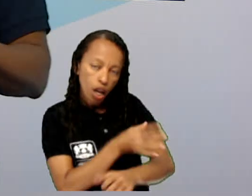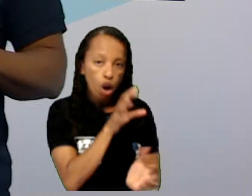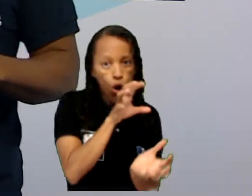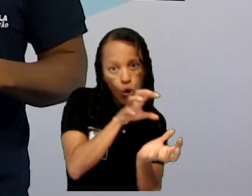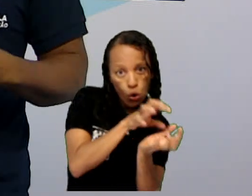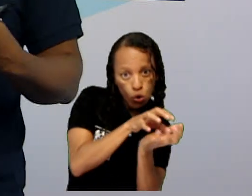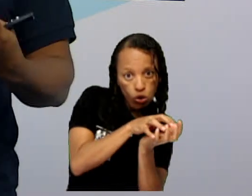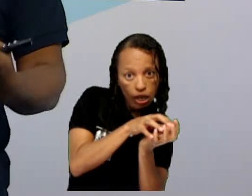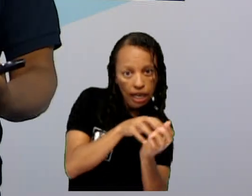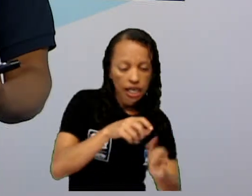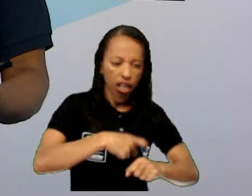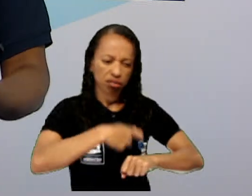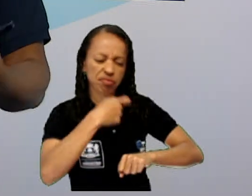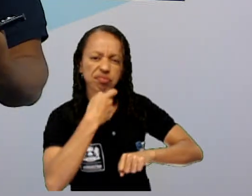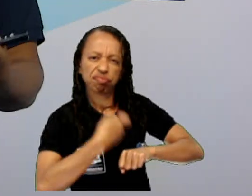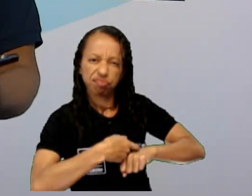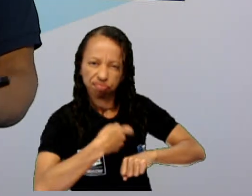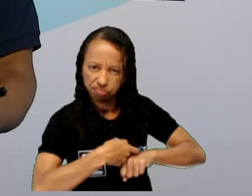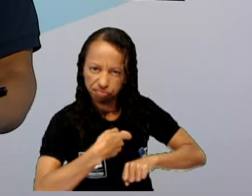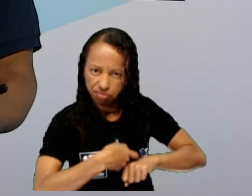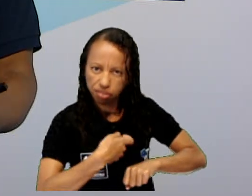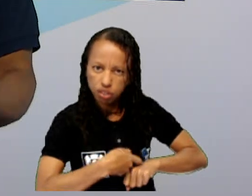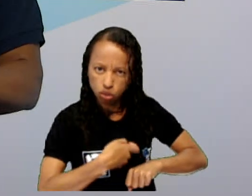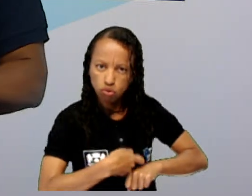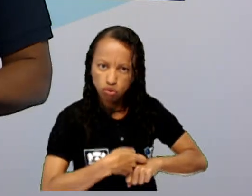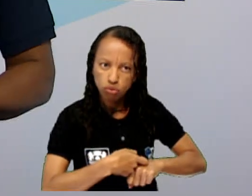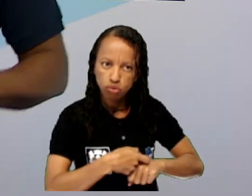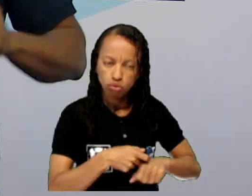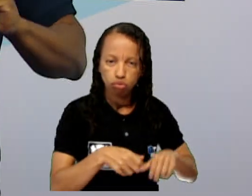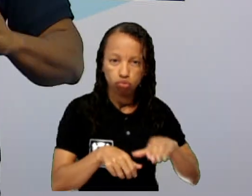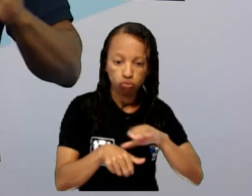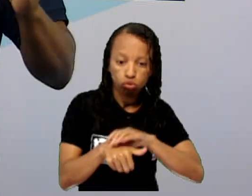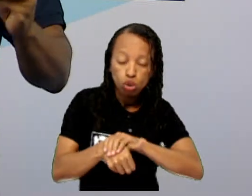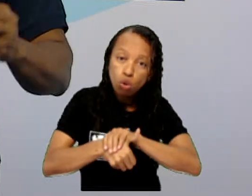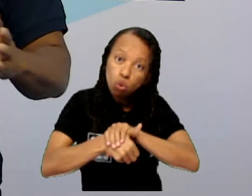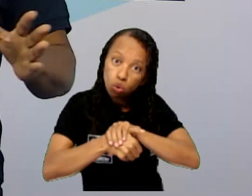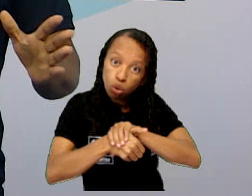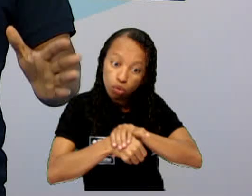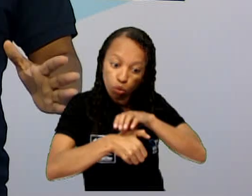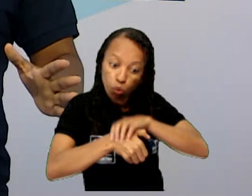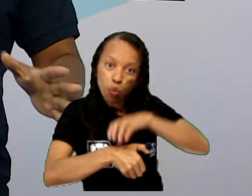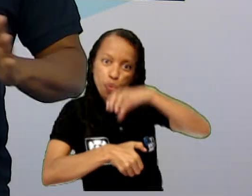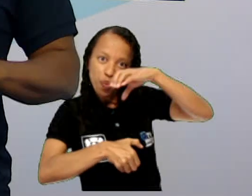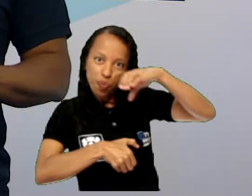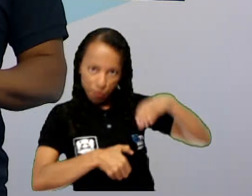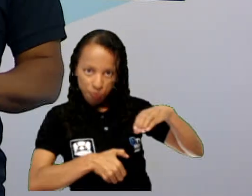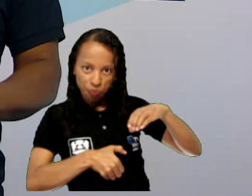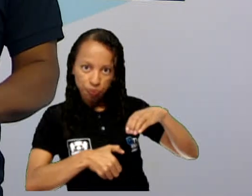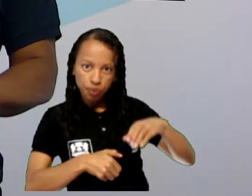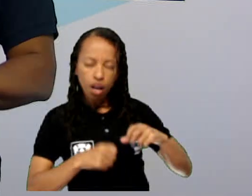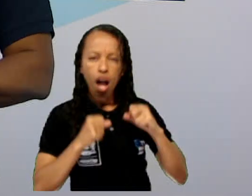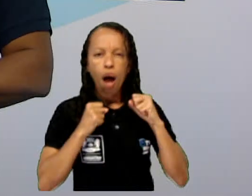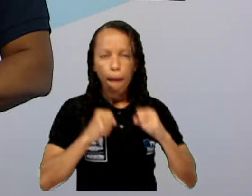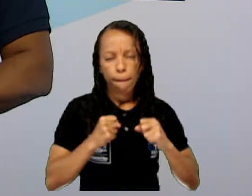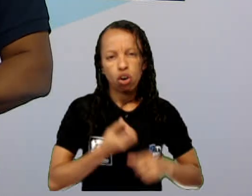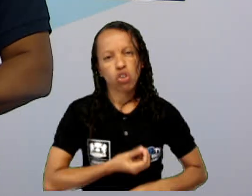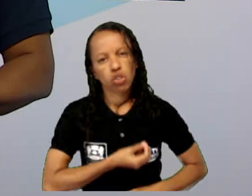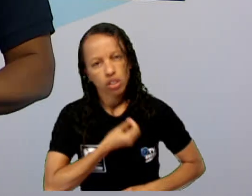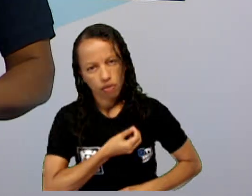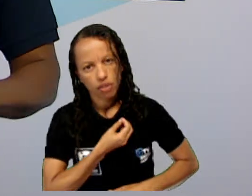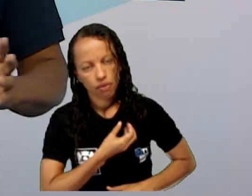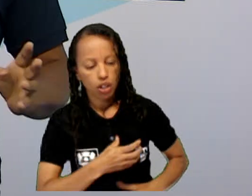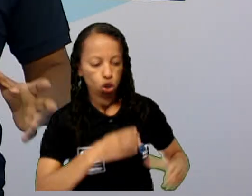Já o jabuti e a tartaruga, pela carapaça, né? Podem viver tanto em ambientes